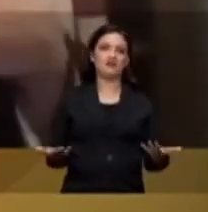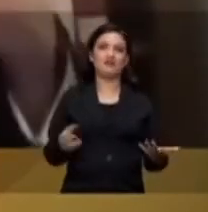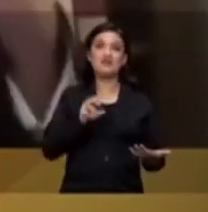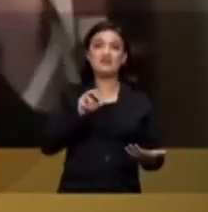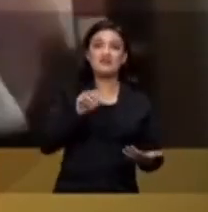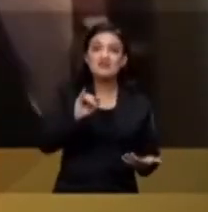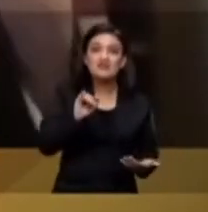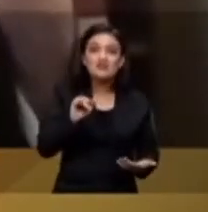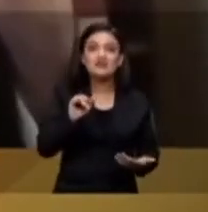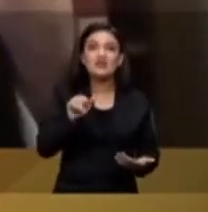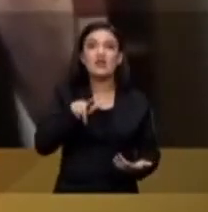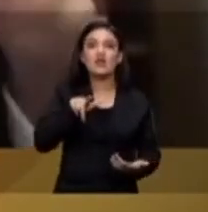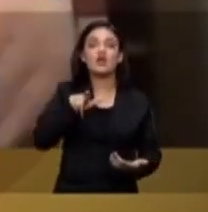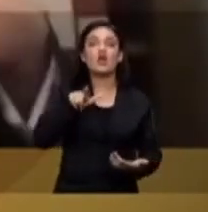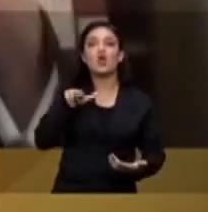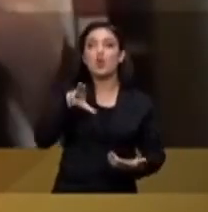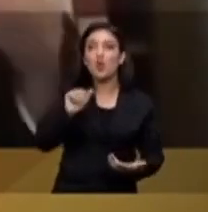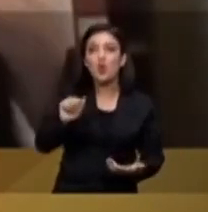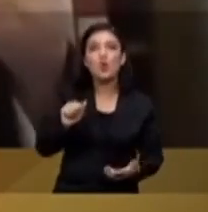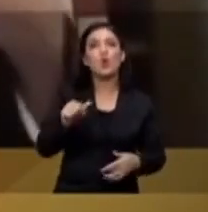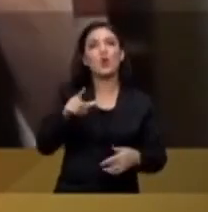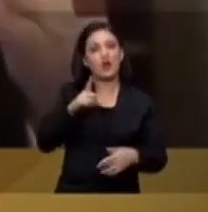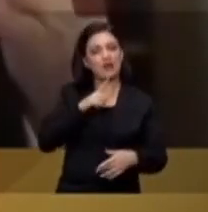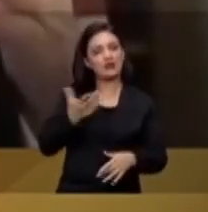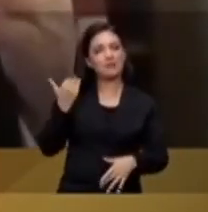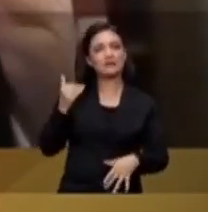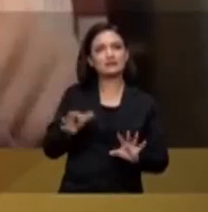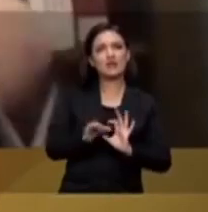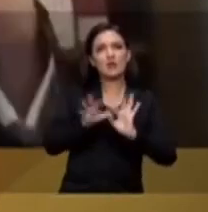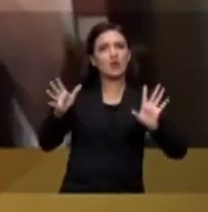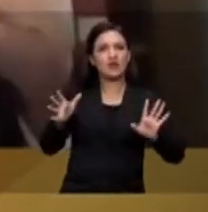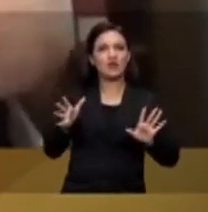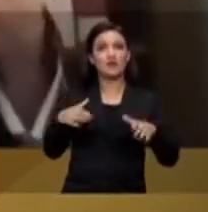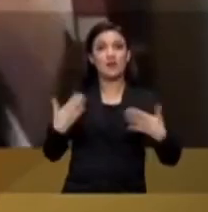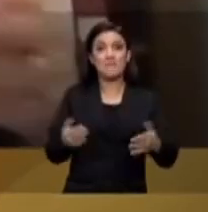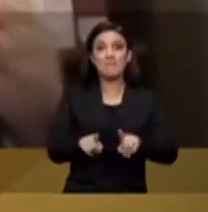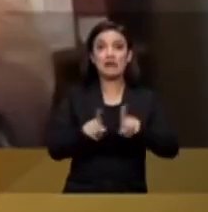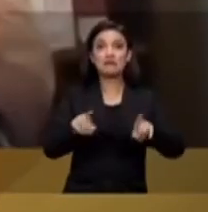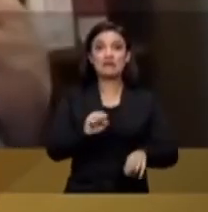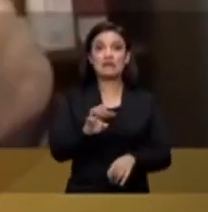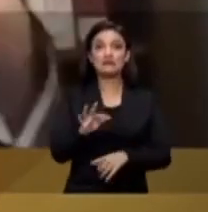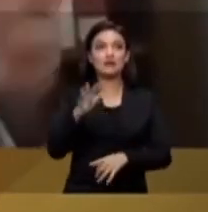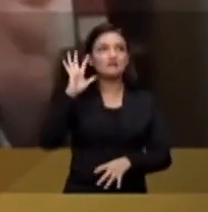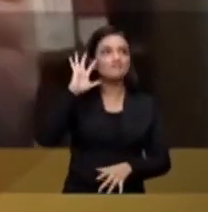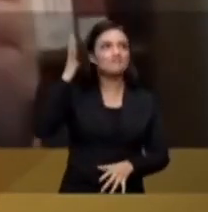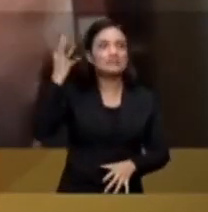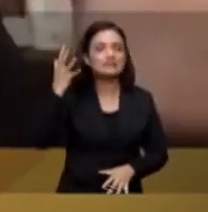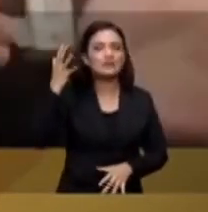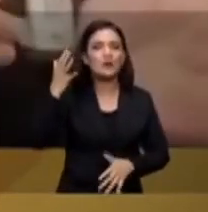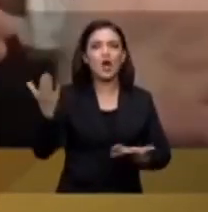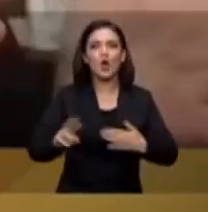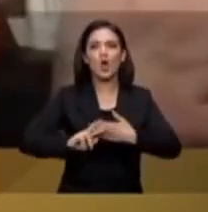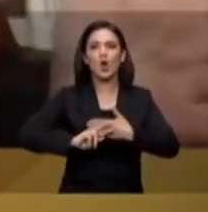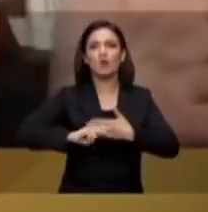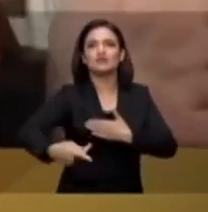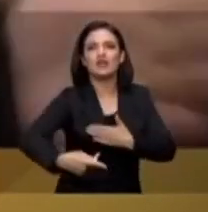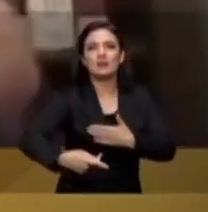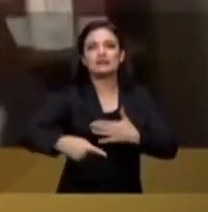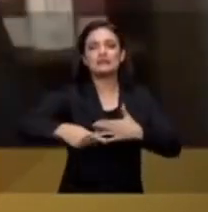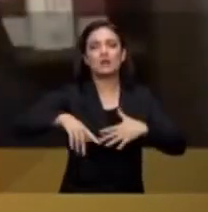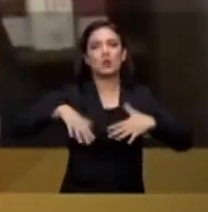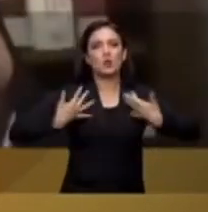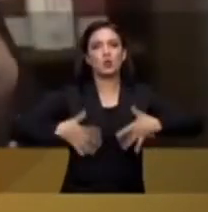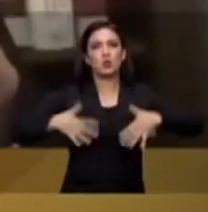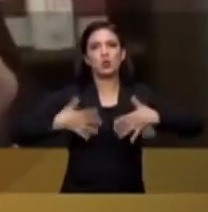Então, foi uma opção que o Supremo Tribunal fez e que teve consequências muito sérias. Logo depois